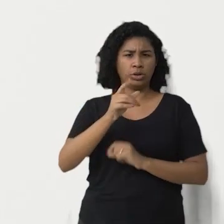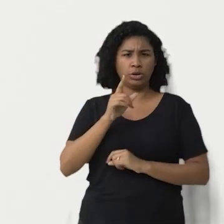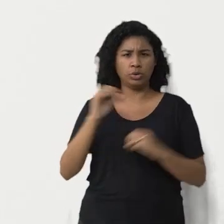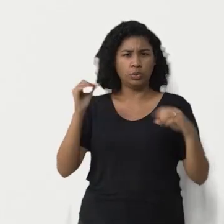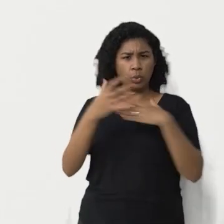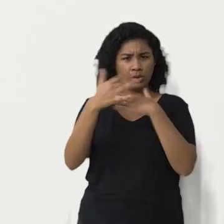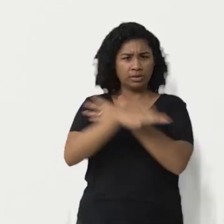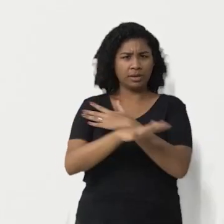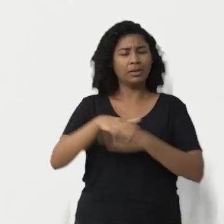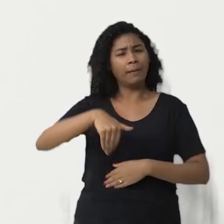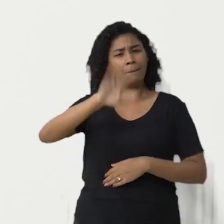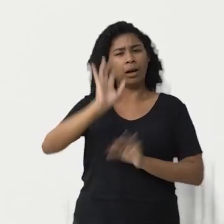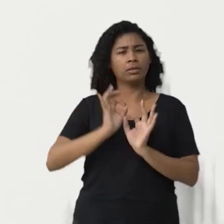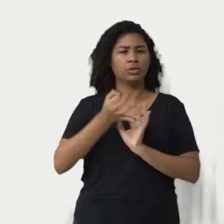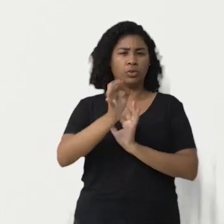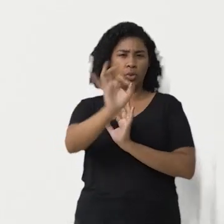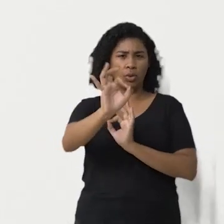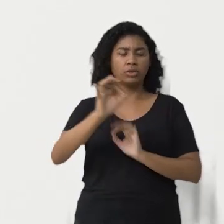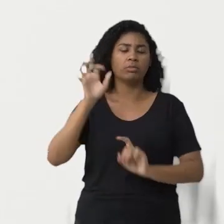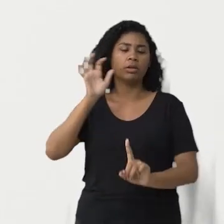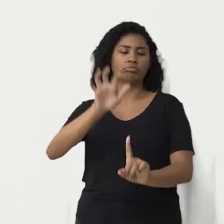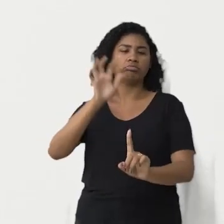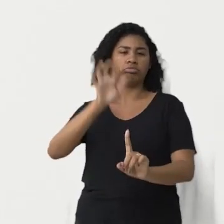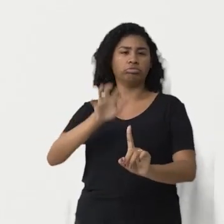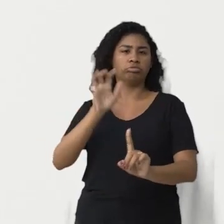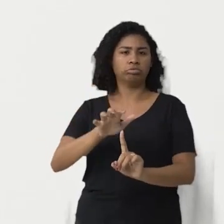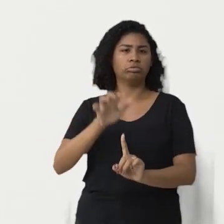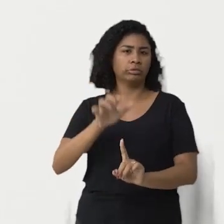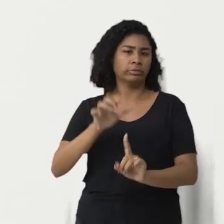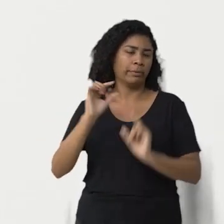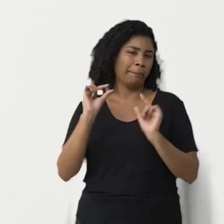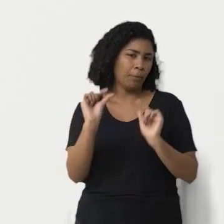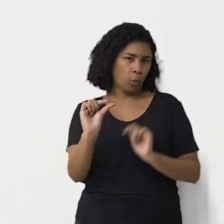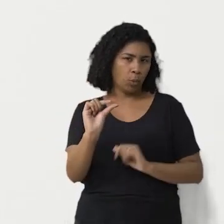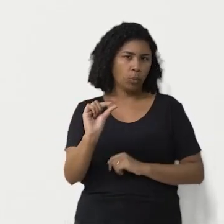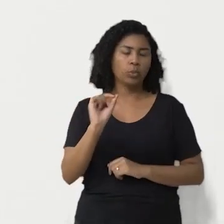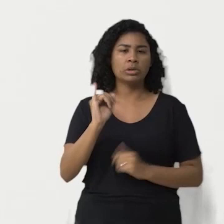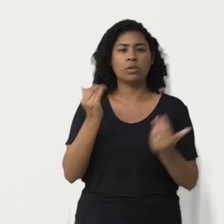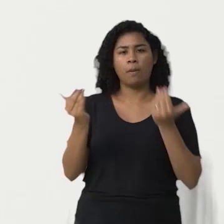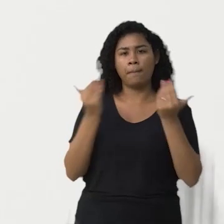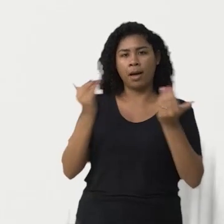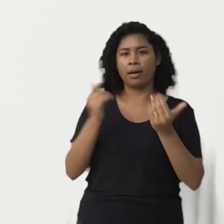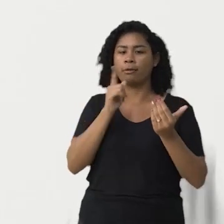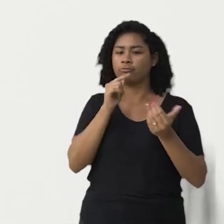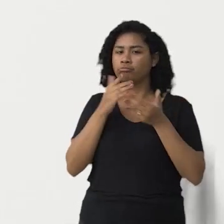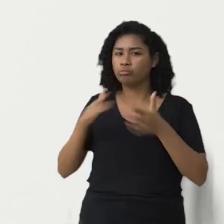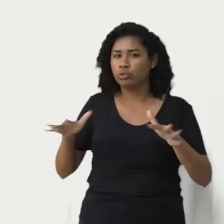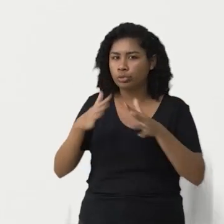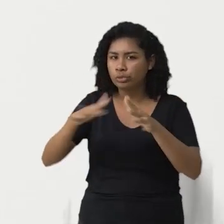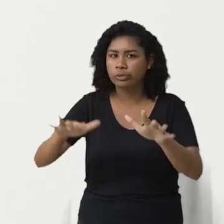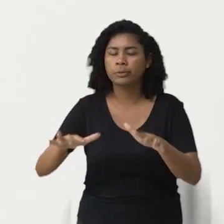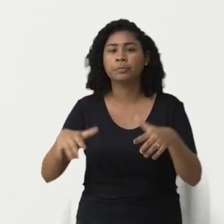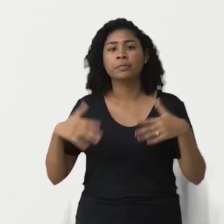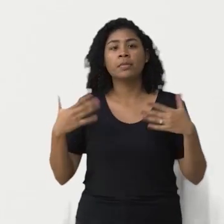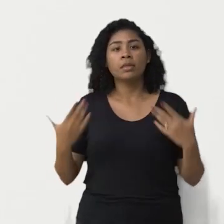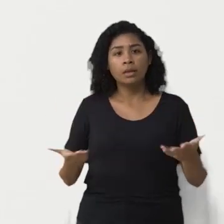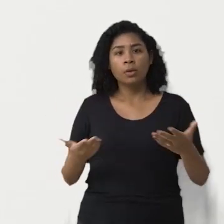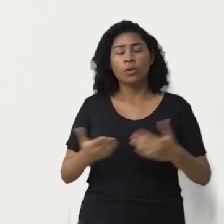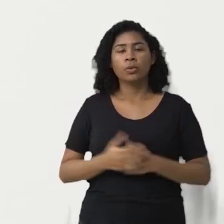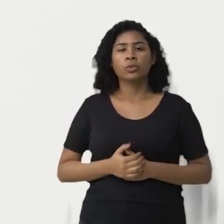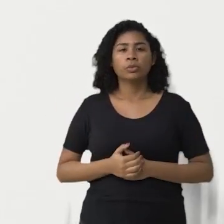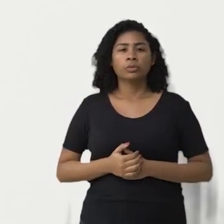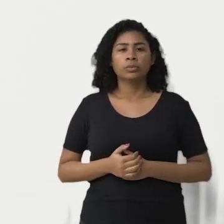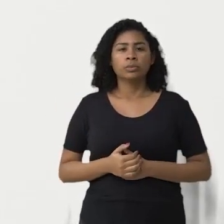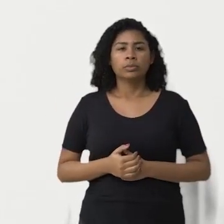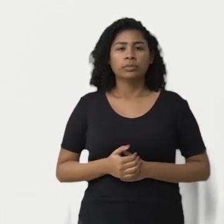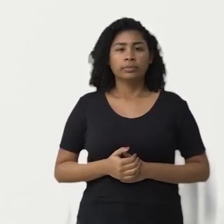de ar dos oceanos não influenciam tanto, né, se você estivesse na parte litorânea. Então, isso acaba